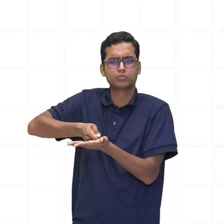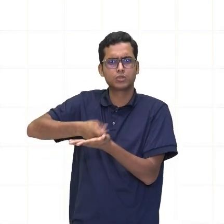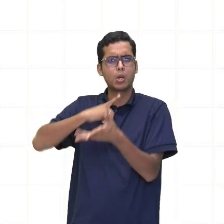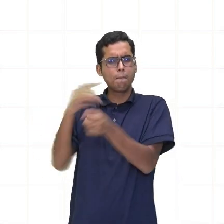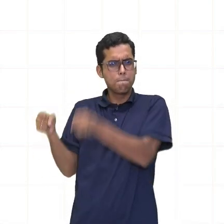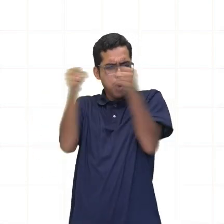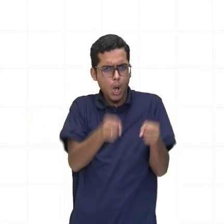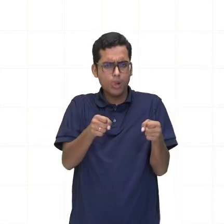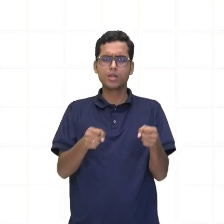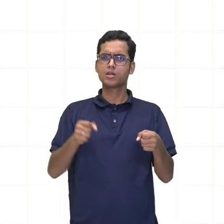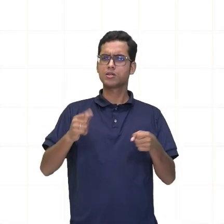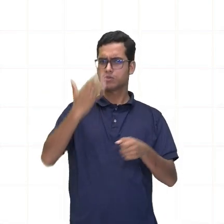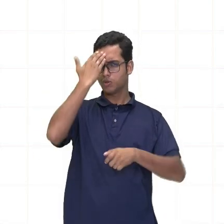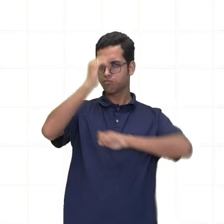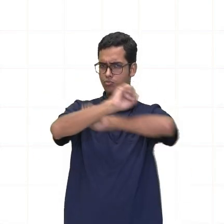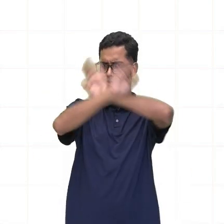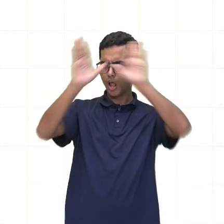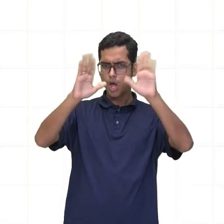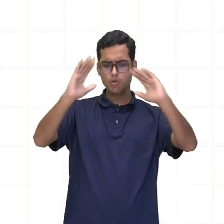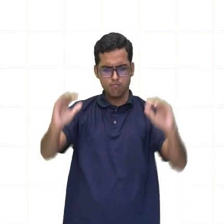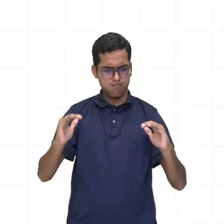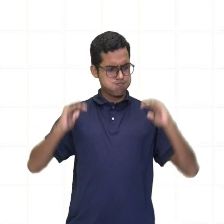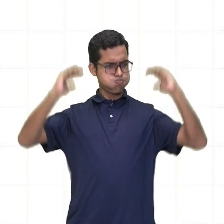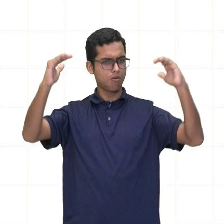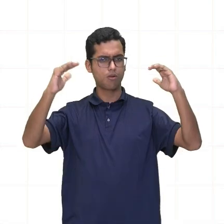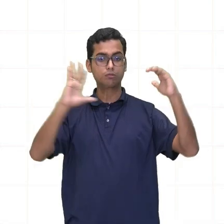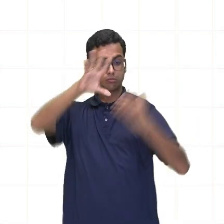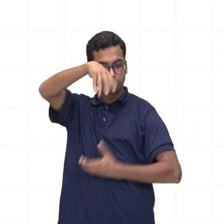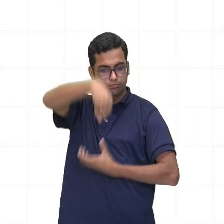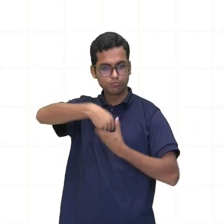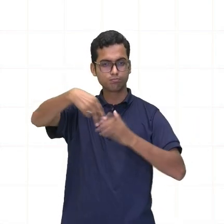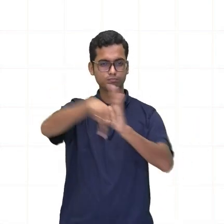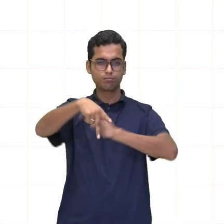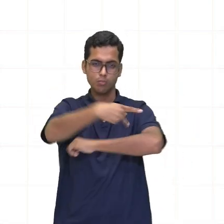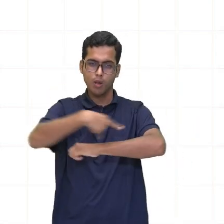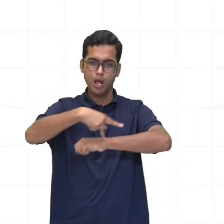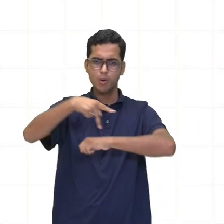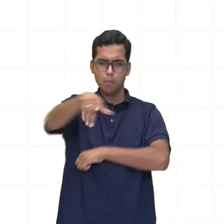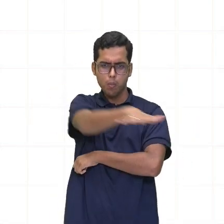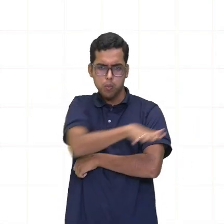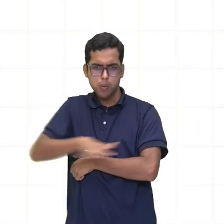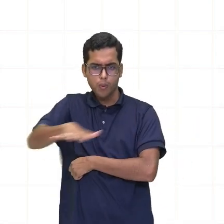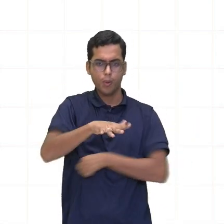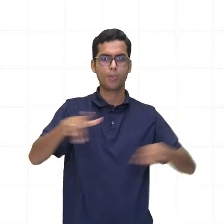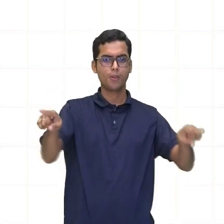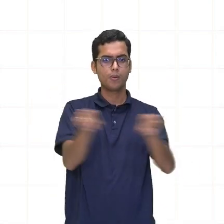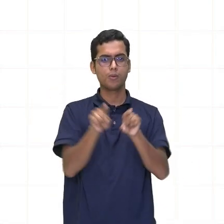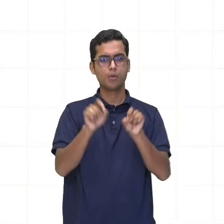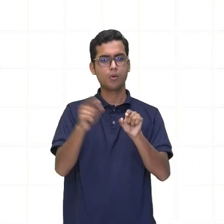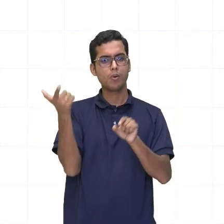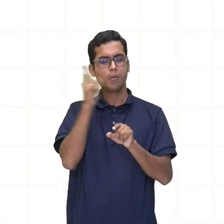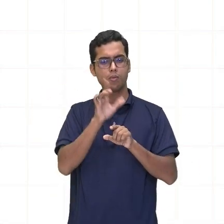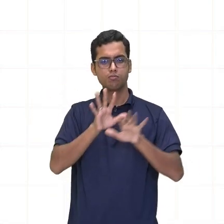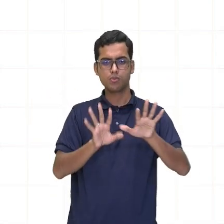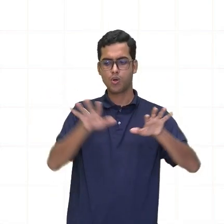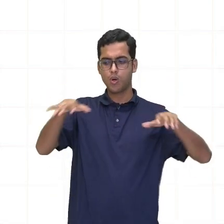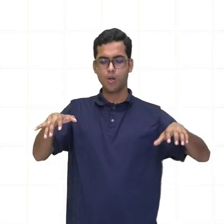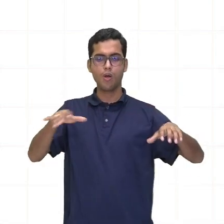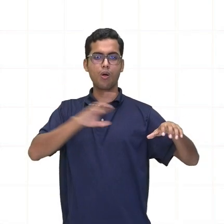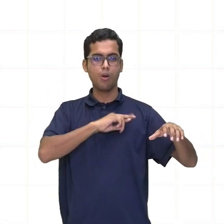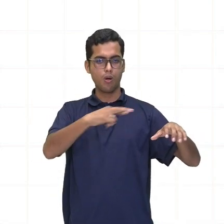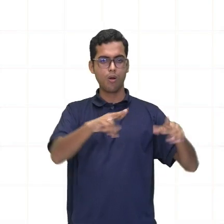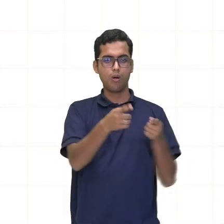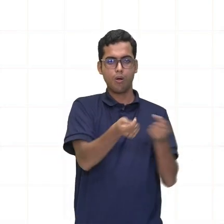poder supremo dentro daquele território. E ele também vai separar, né, o domínio religioso do